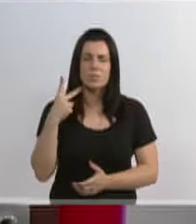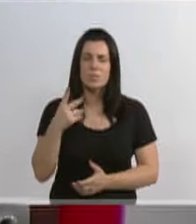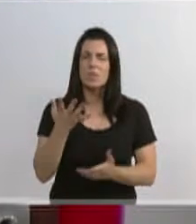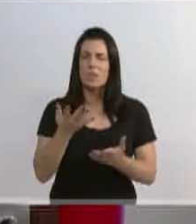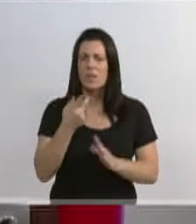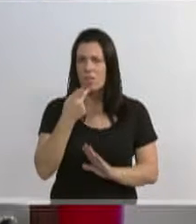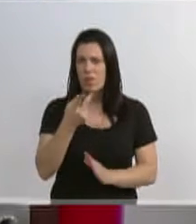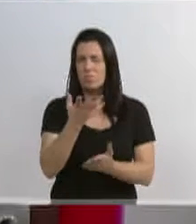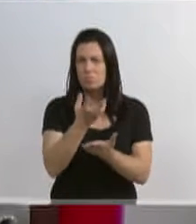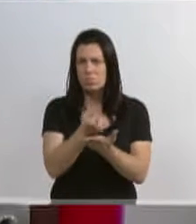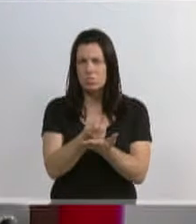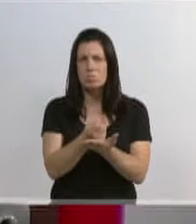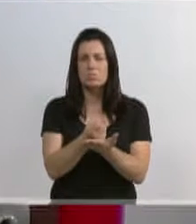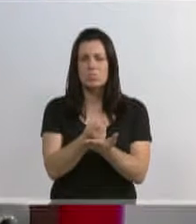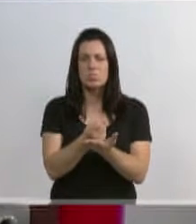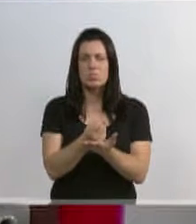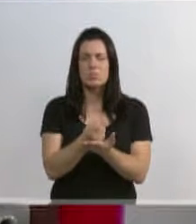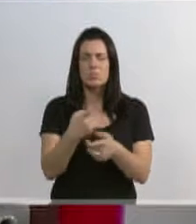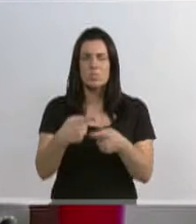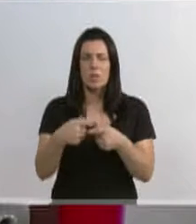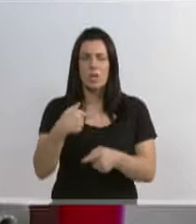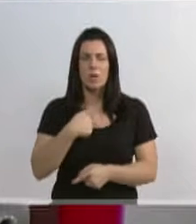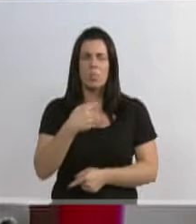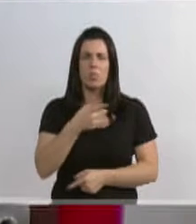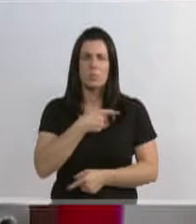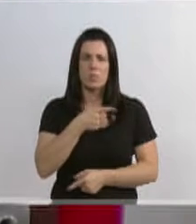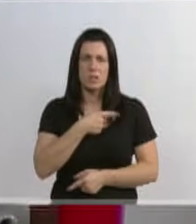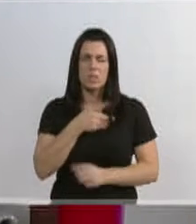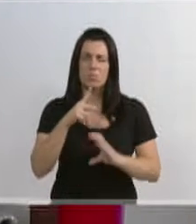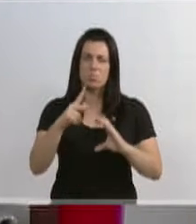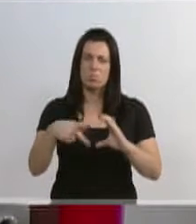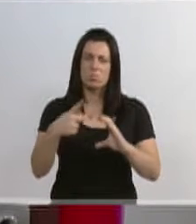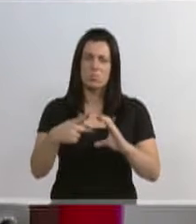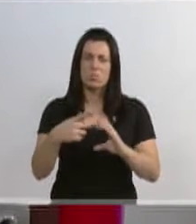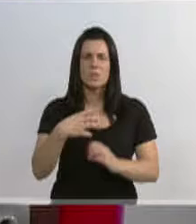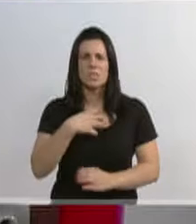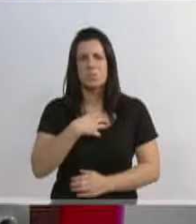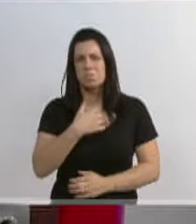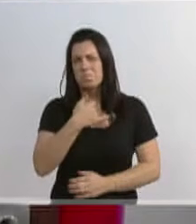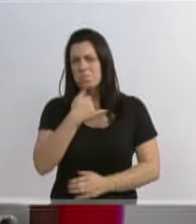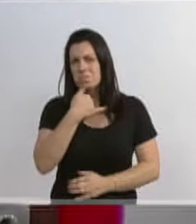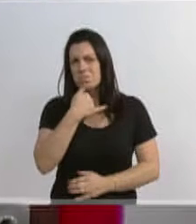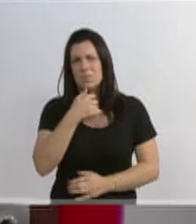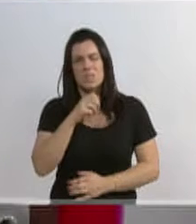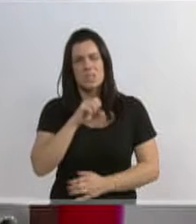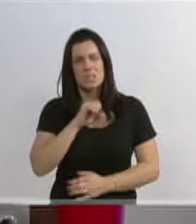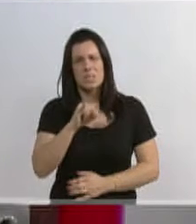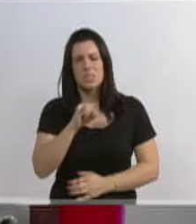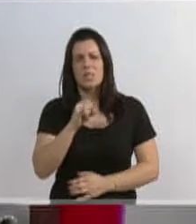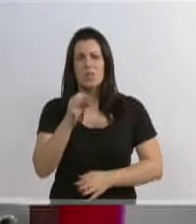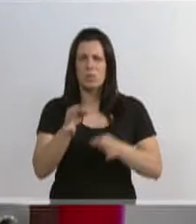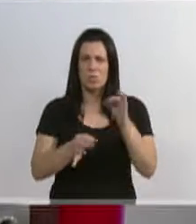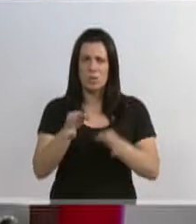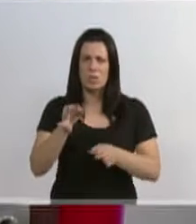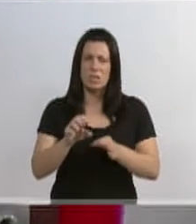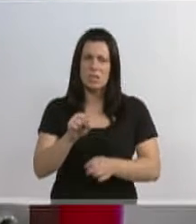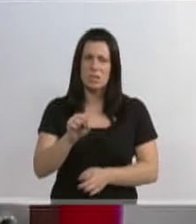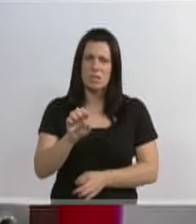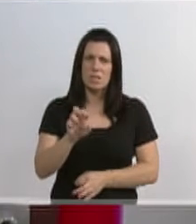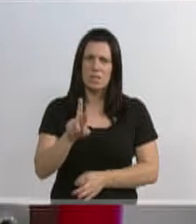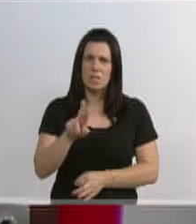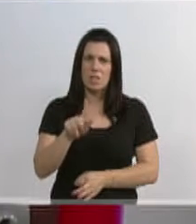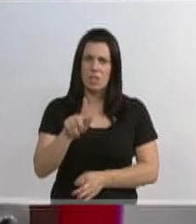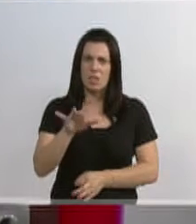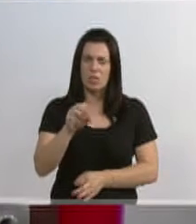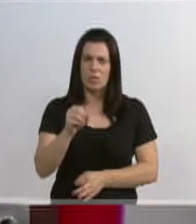deixar registrado aqui, como presidente da Câmara, eu ficaria muito chateado se o juiz Sérgio Moro recebesse uma